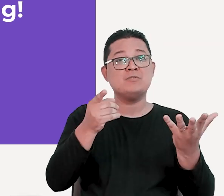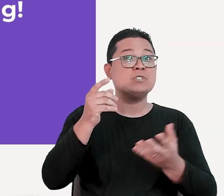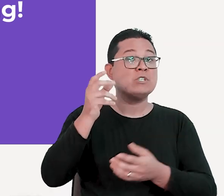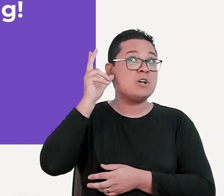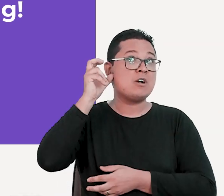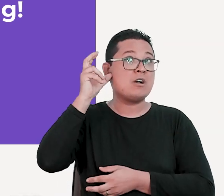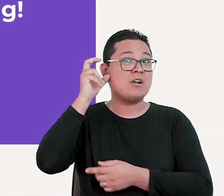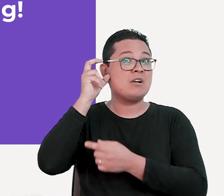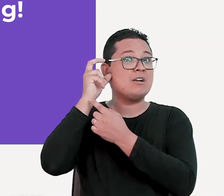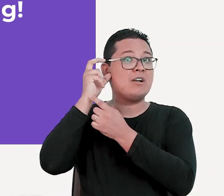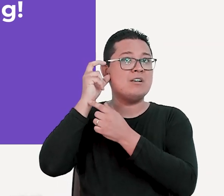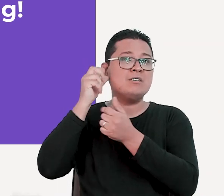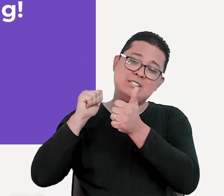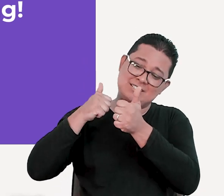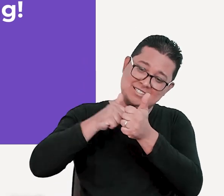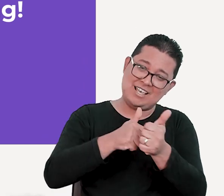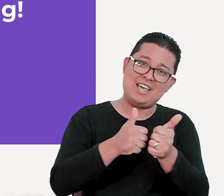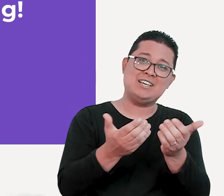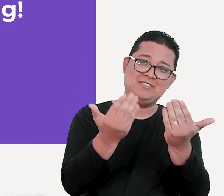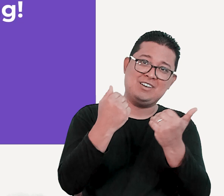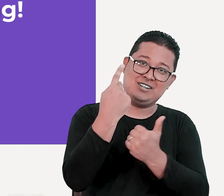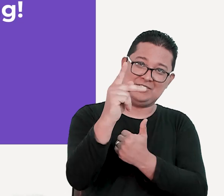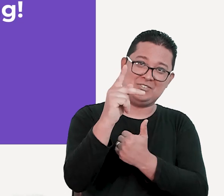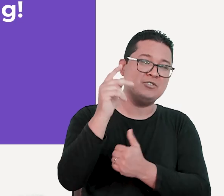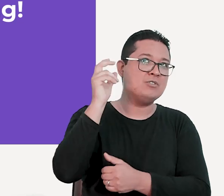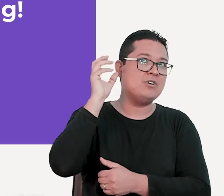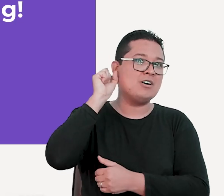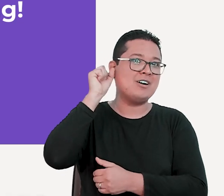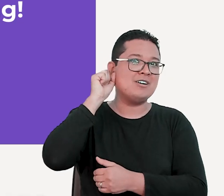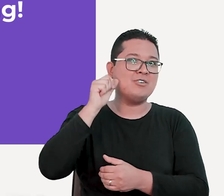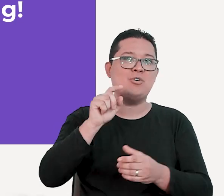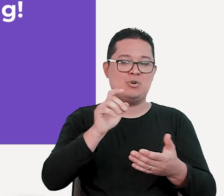é só você seguir a gente na sua plataforma de áudio